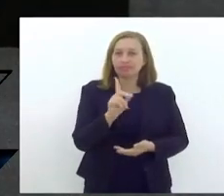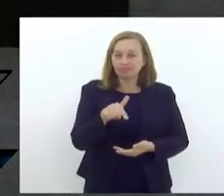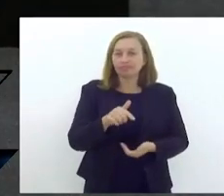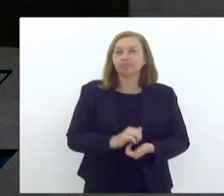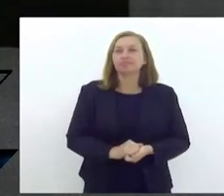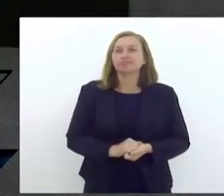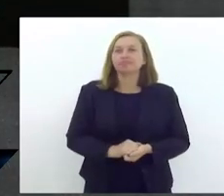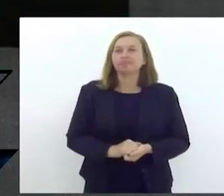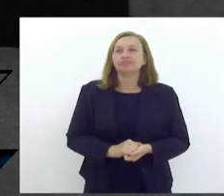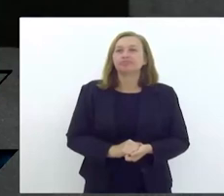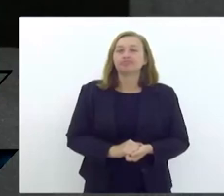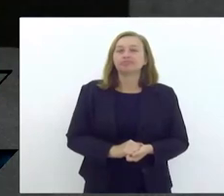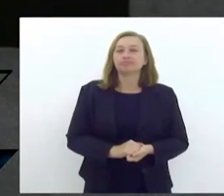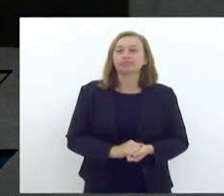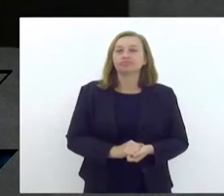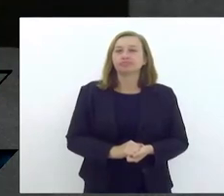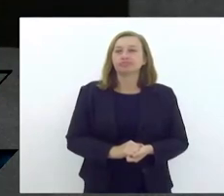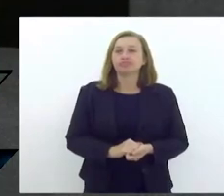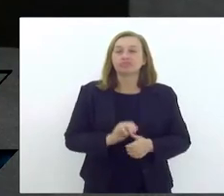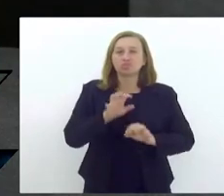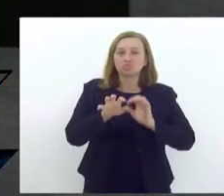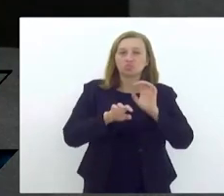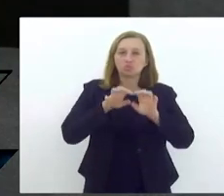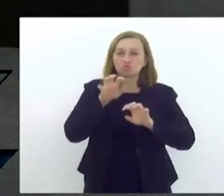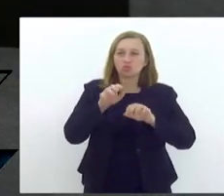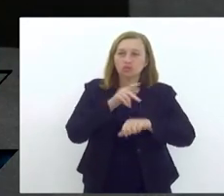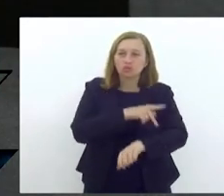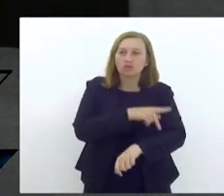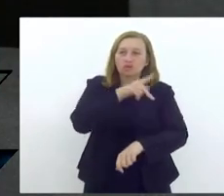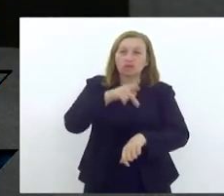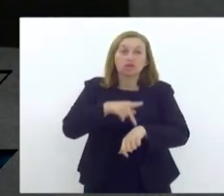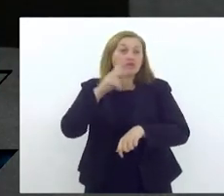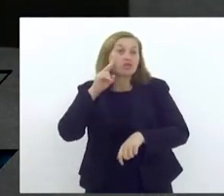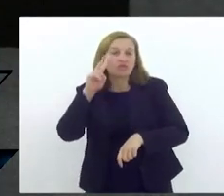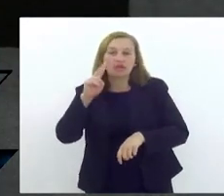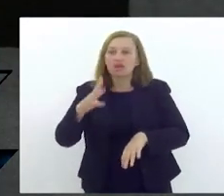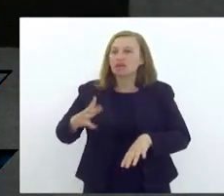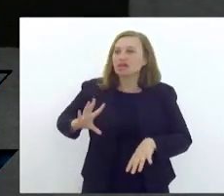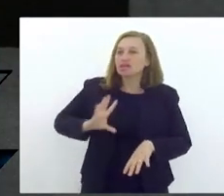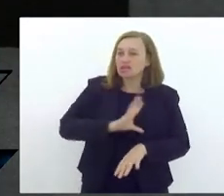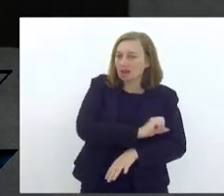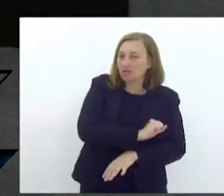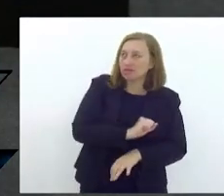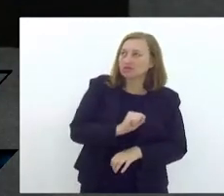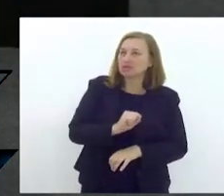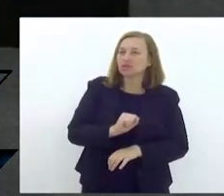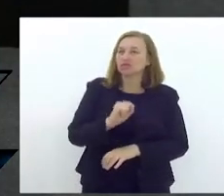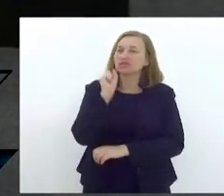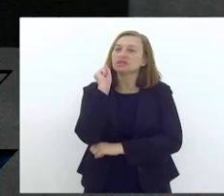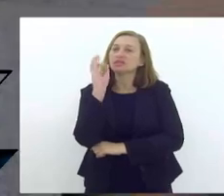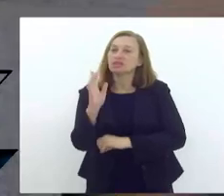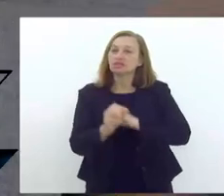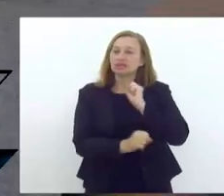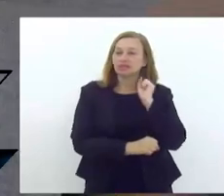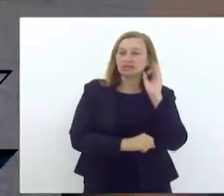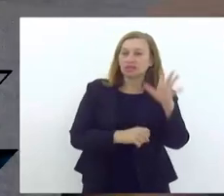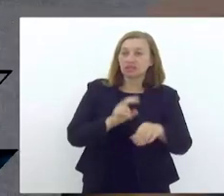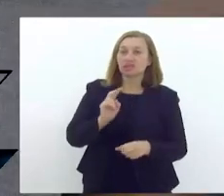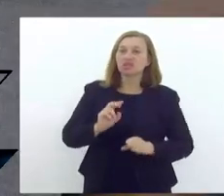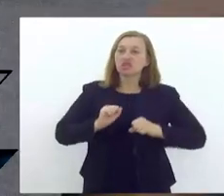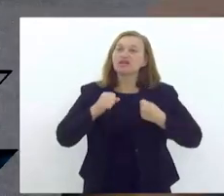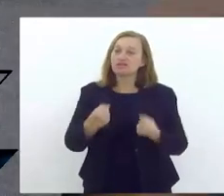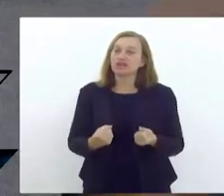eles ficam lá subindo e vendo aquele Eles amam a natureza são grandes Defensores da natureza